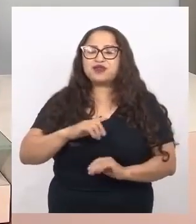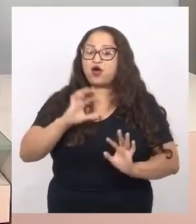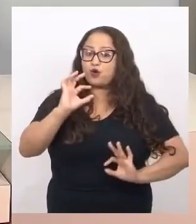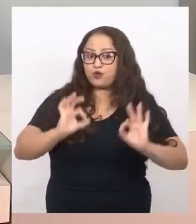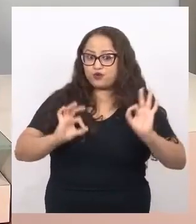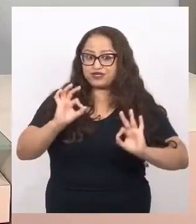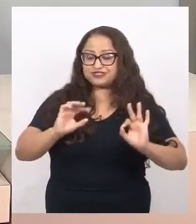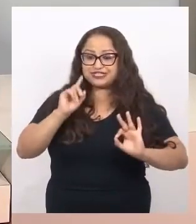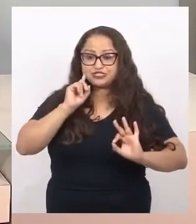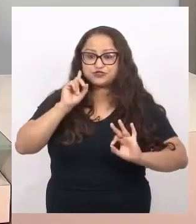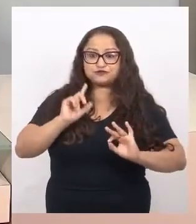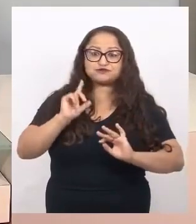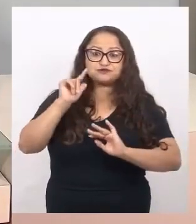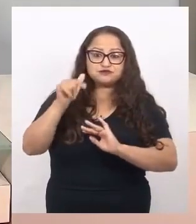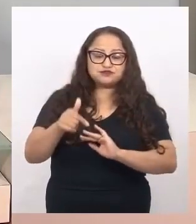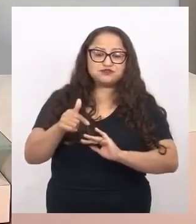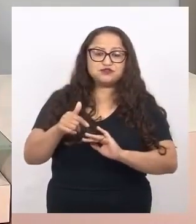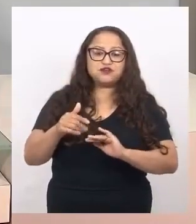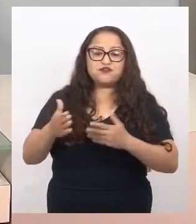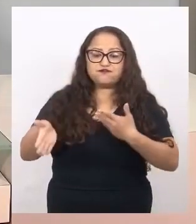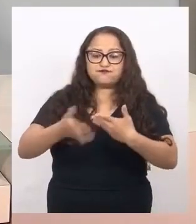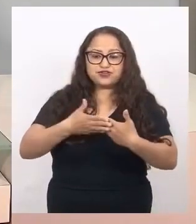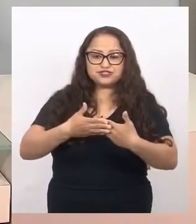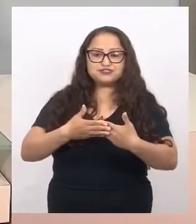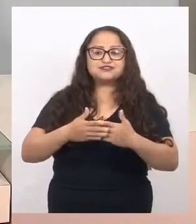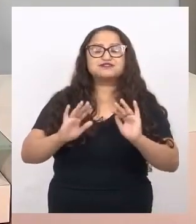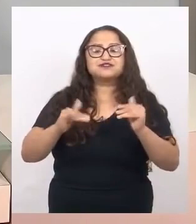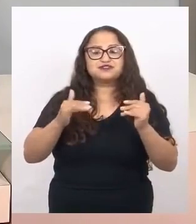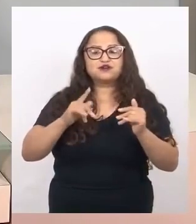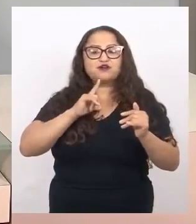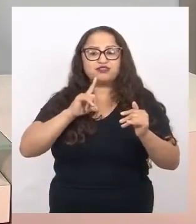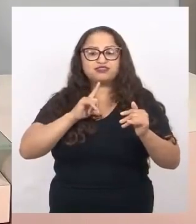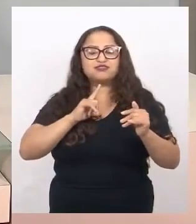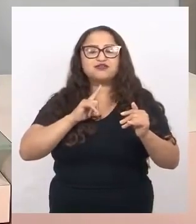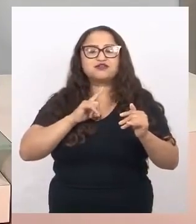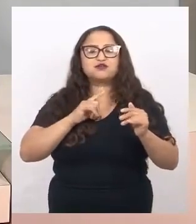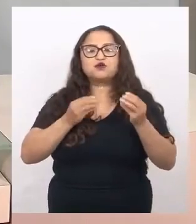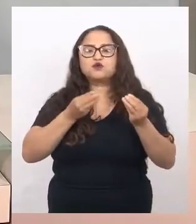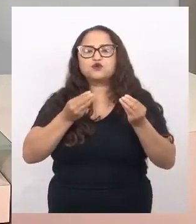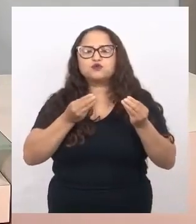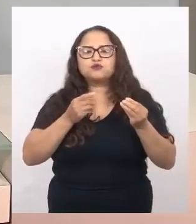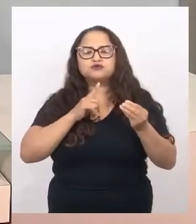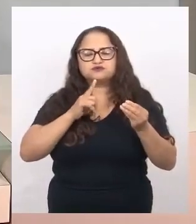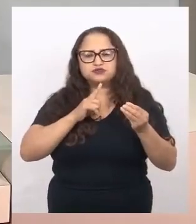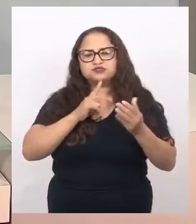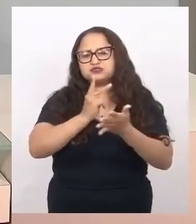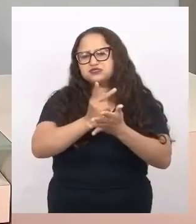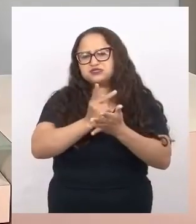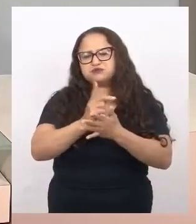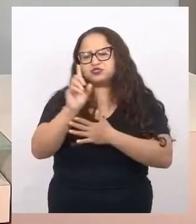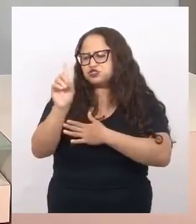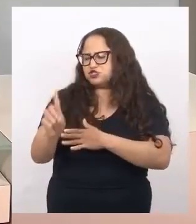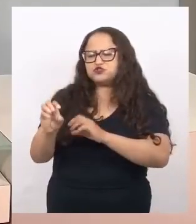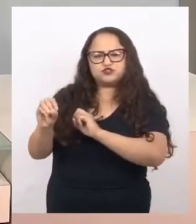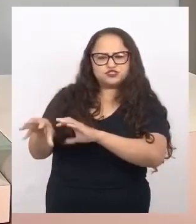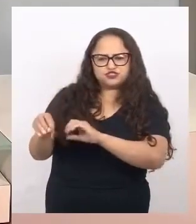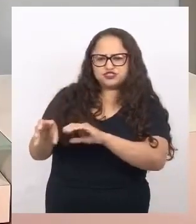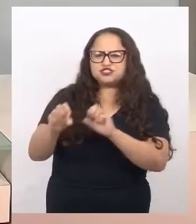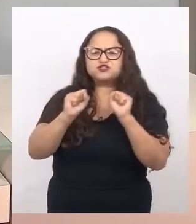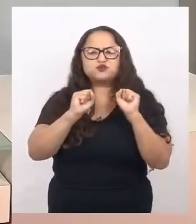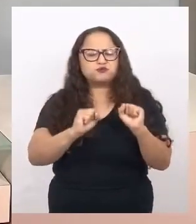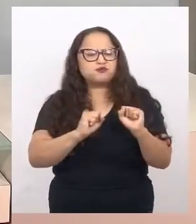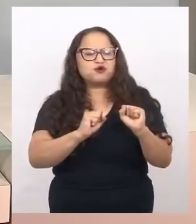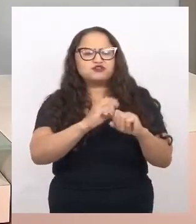seguinte, no final do dia fecha e vai para a manifestação do dia seguinte, seja da diretoria de ensino, seja do